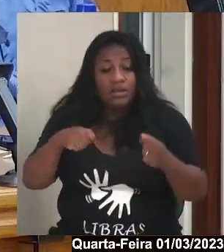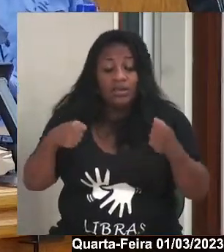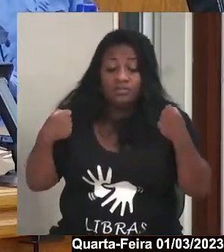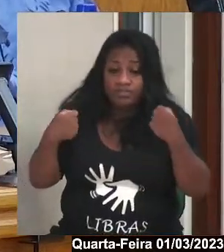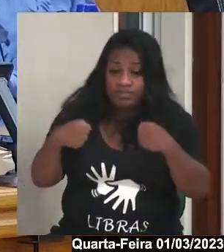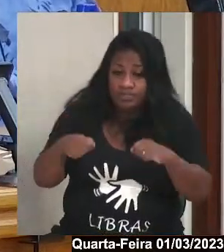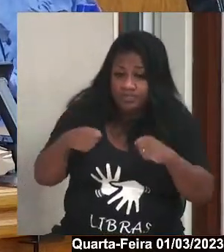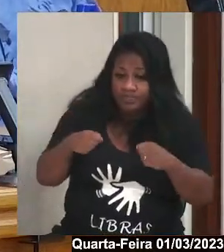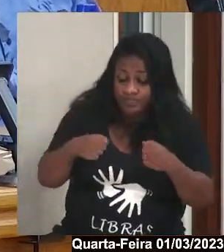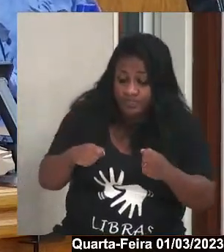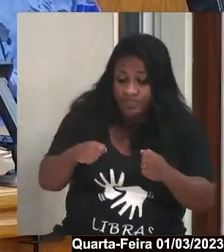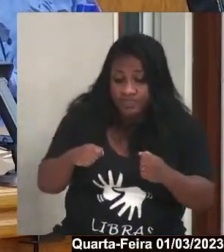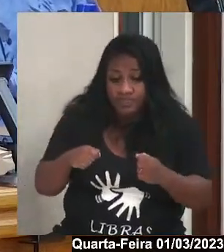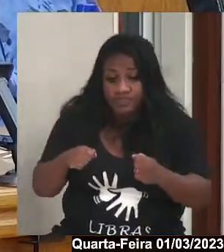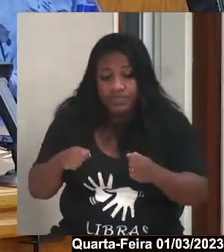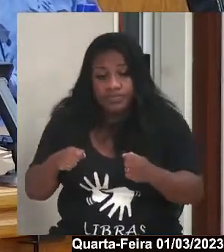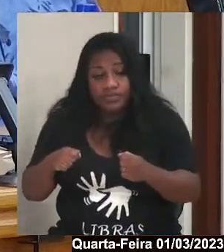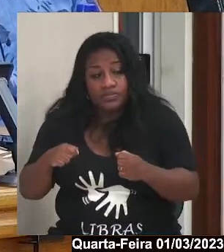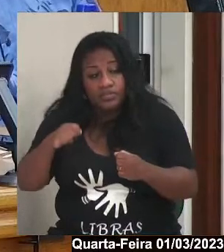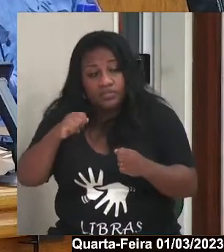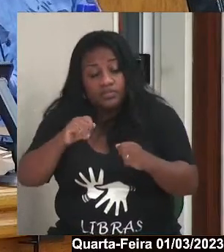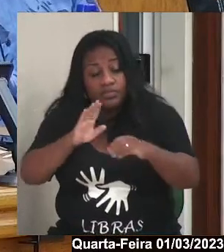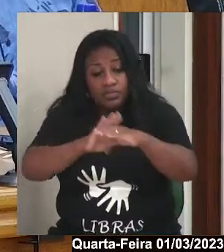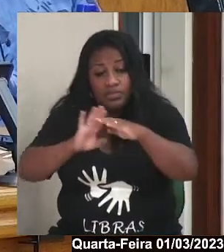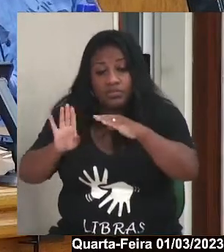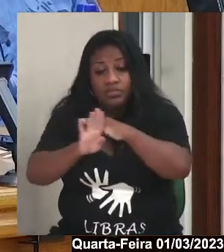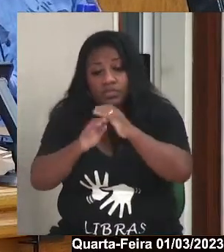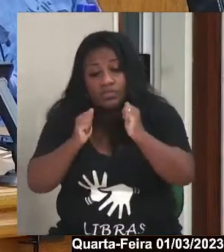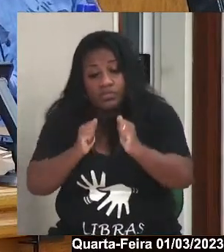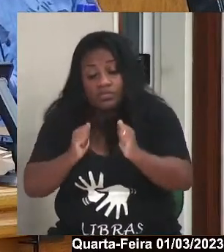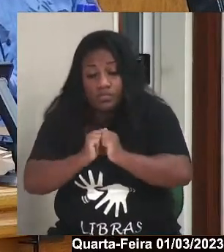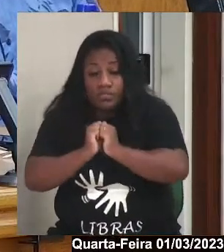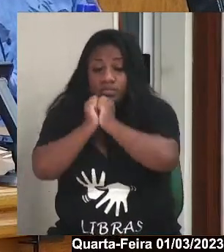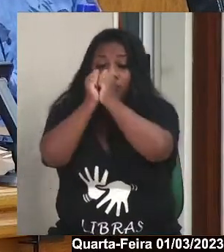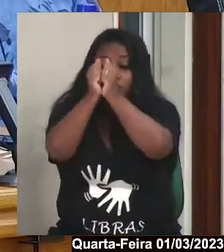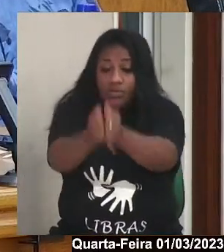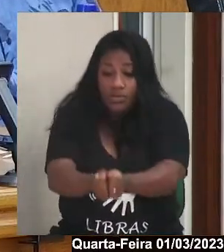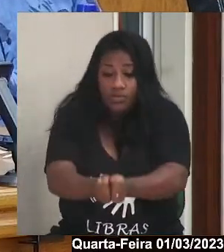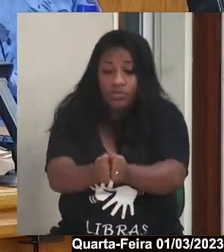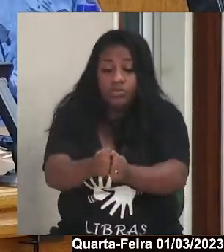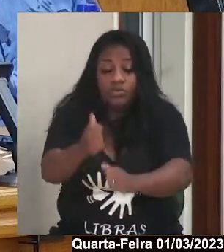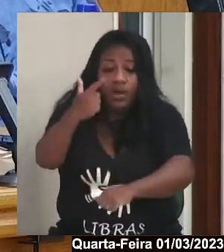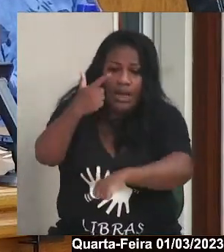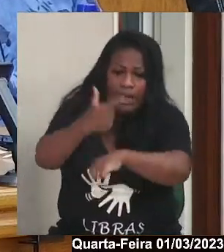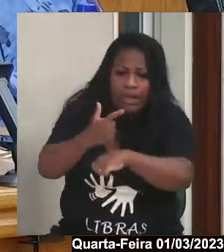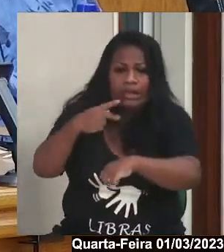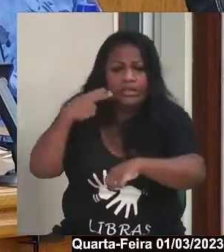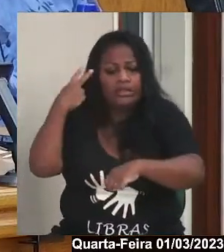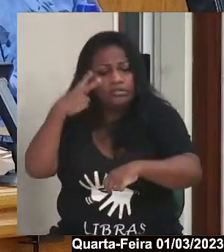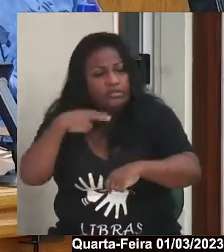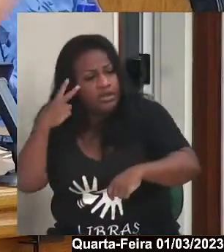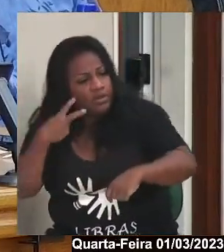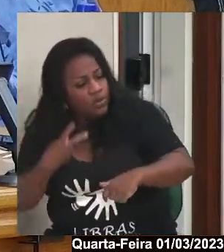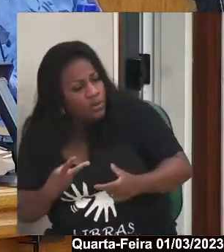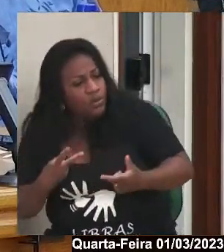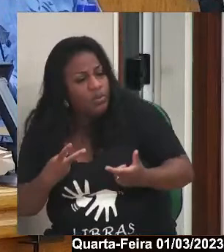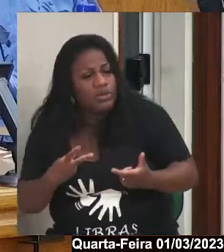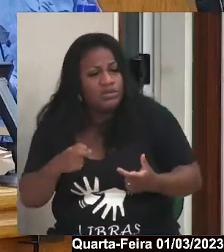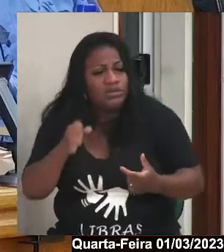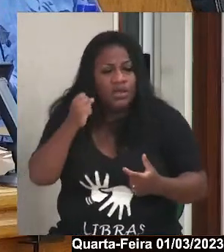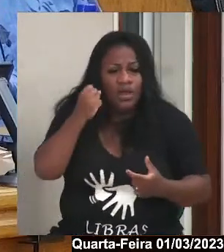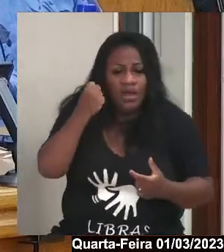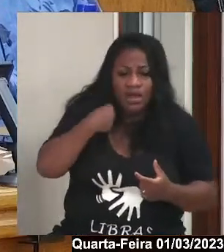ouvindo as pessoas que moram naquele bairro, para que possamos, junto com as pessoas populares, líderes, vereadores, presidentes